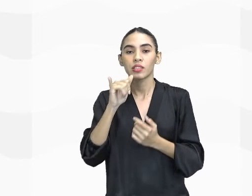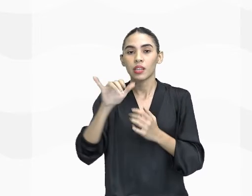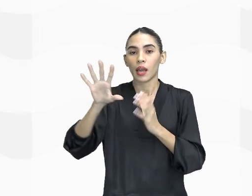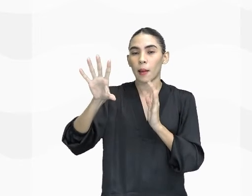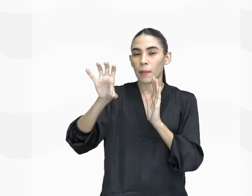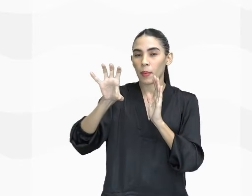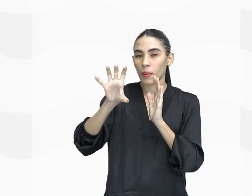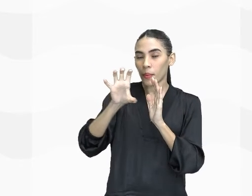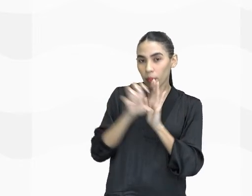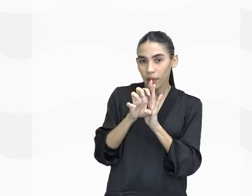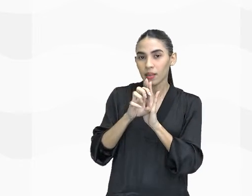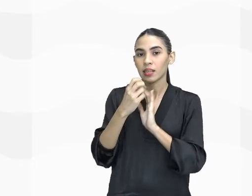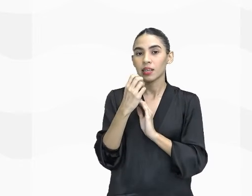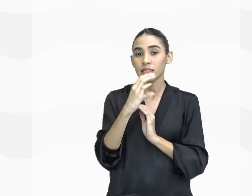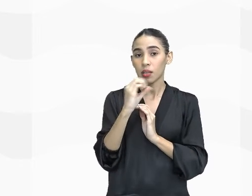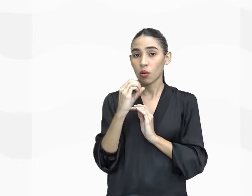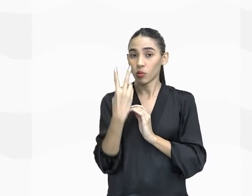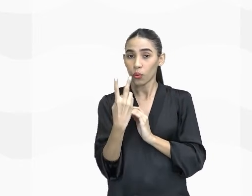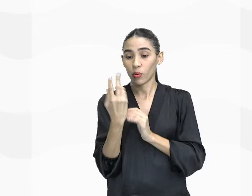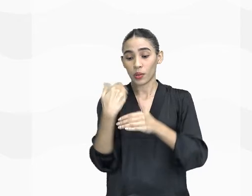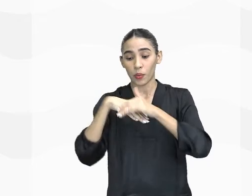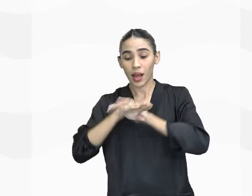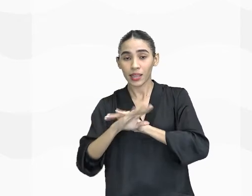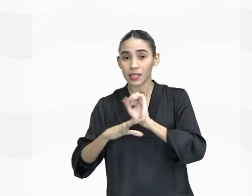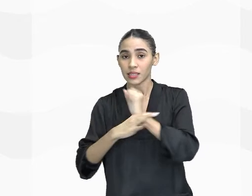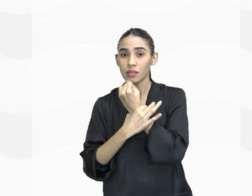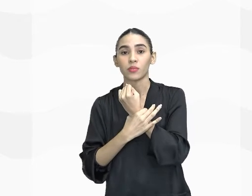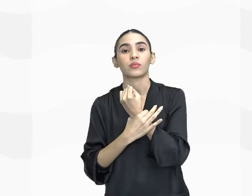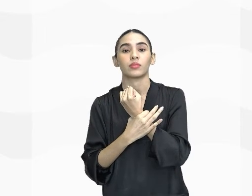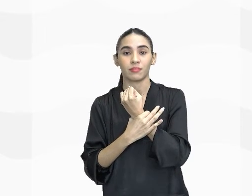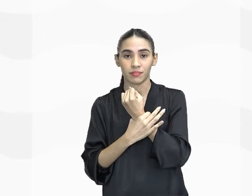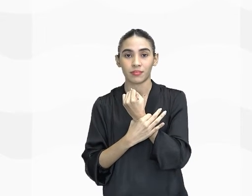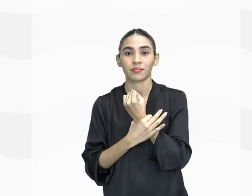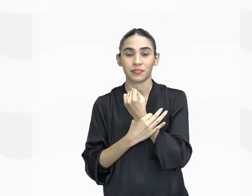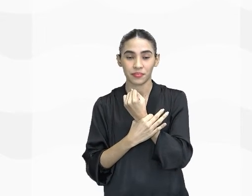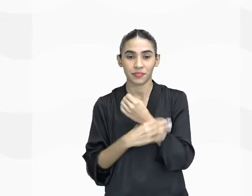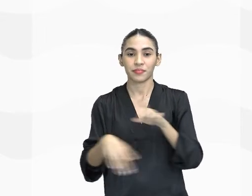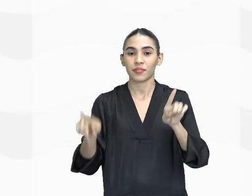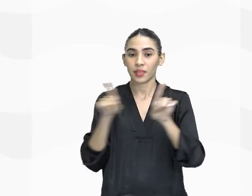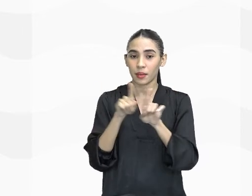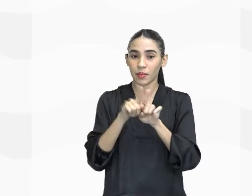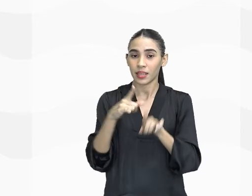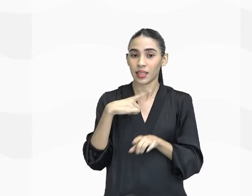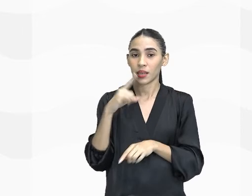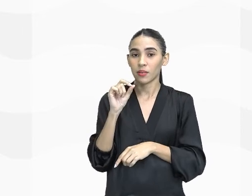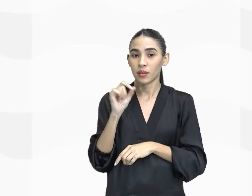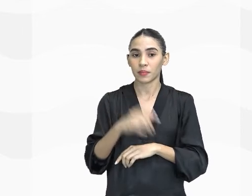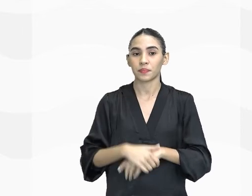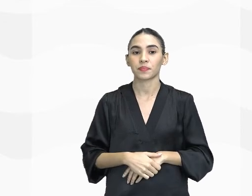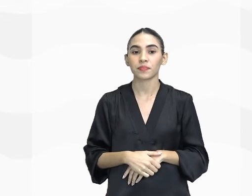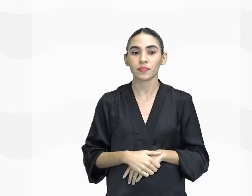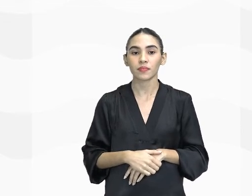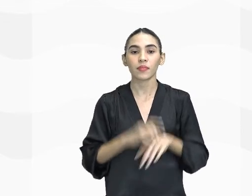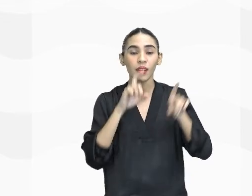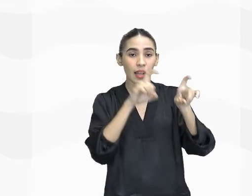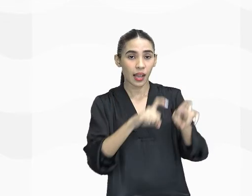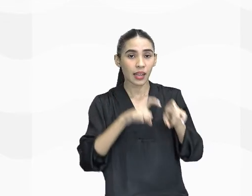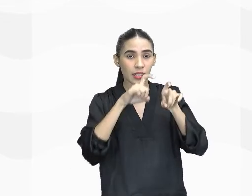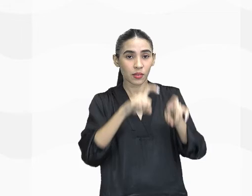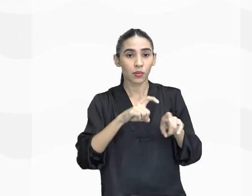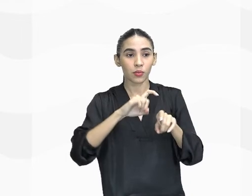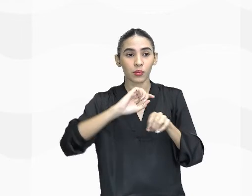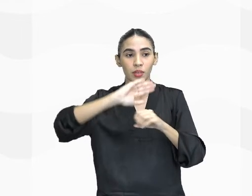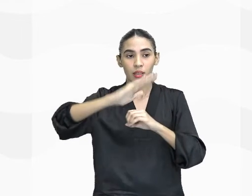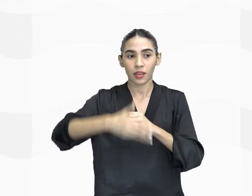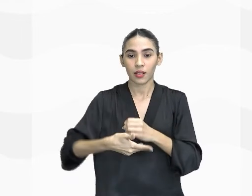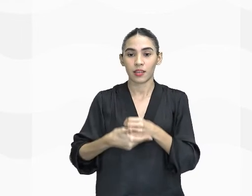e armazená-lo de forma segura, né? Geologicamente segura. Temos também ainda... Temos a agricultura sustentável, né?